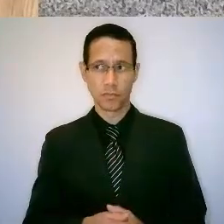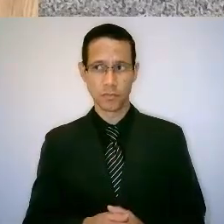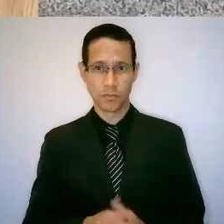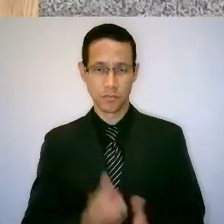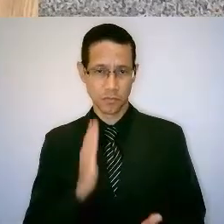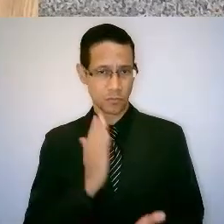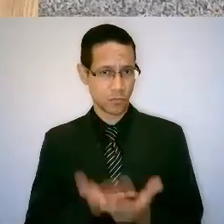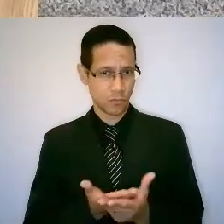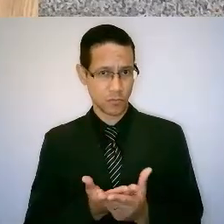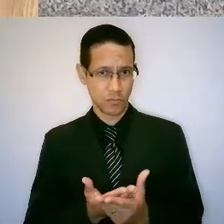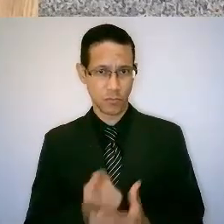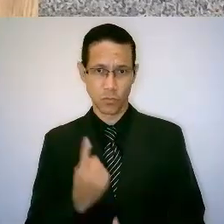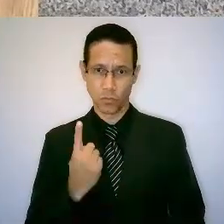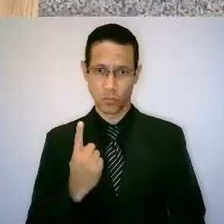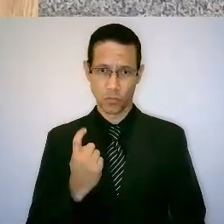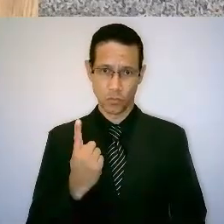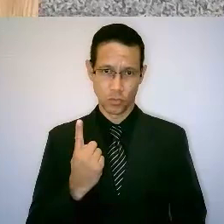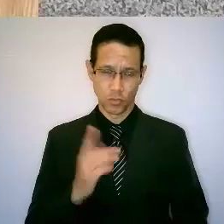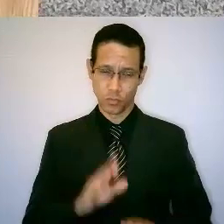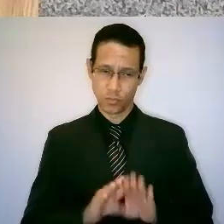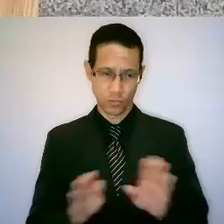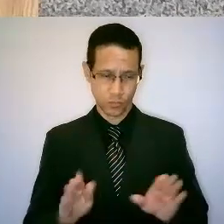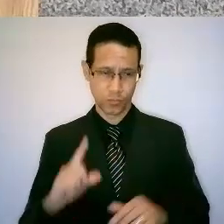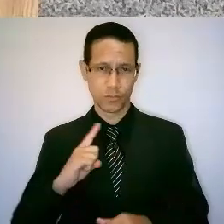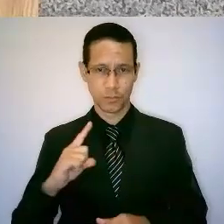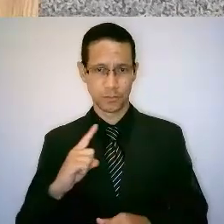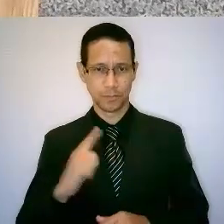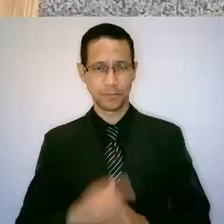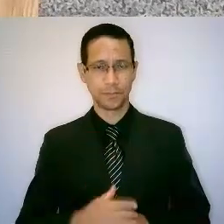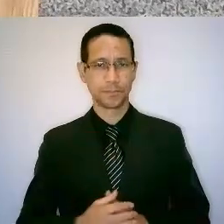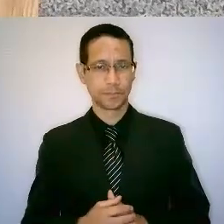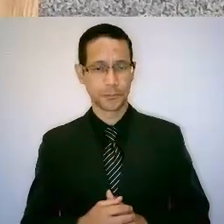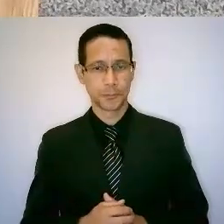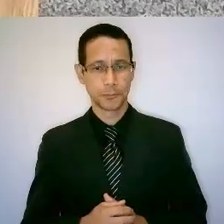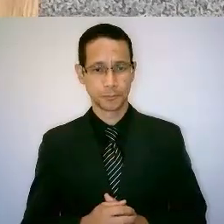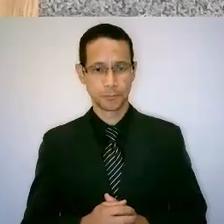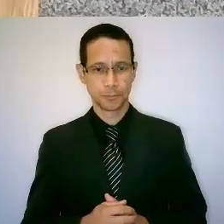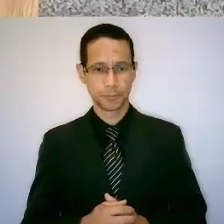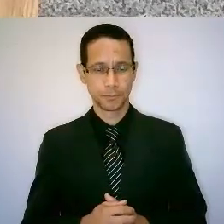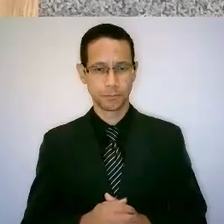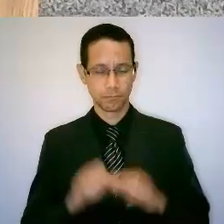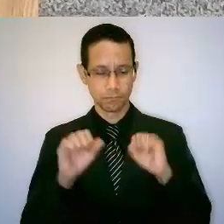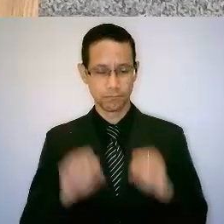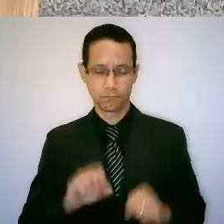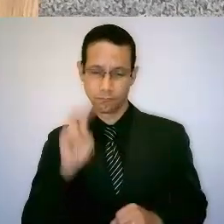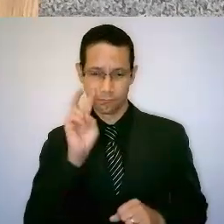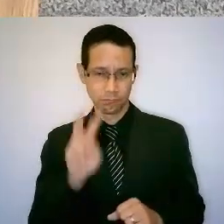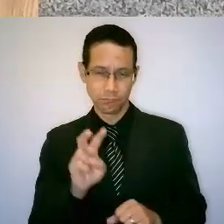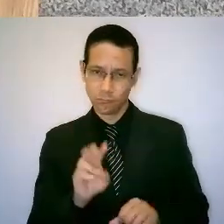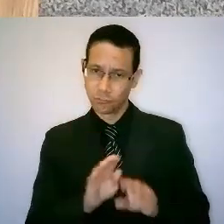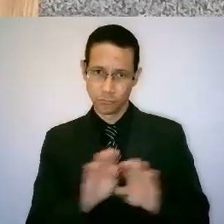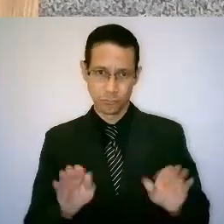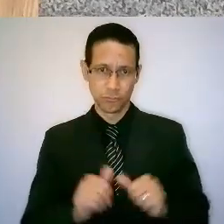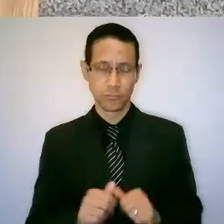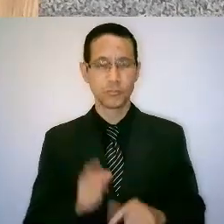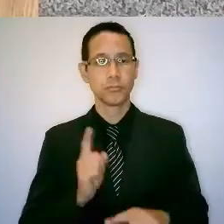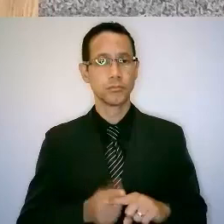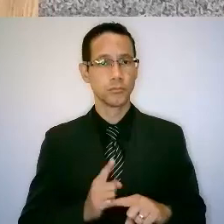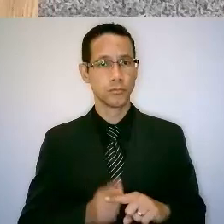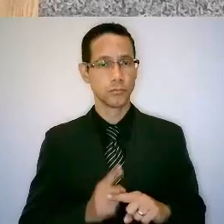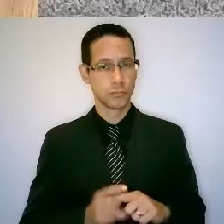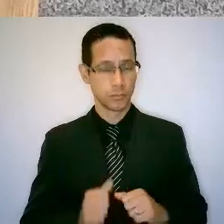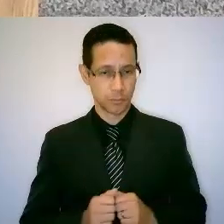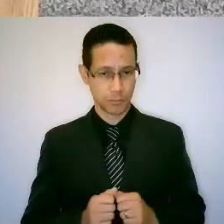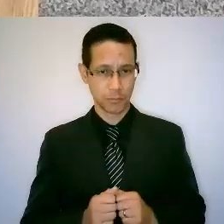que a vítima teve a pretensa vítima e testemunha ocular teve Porque em relação ao acionamento